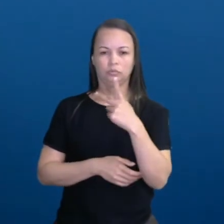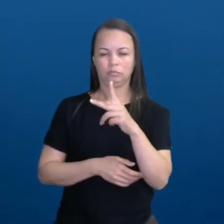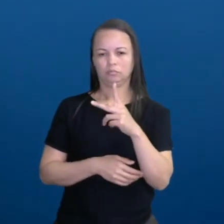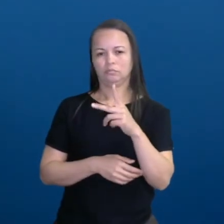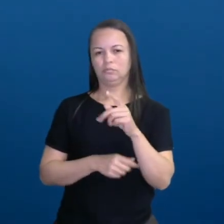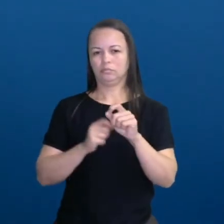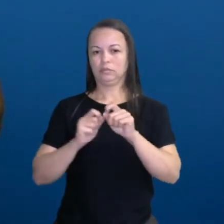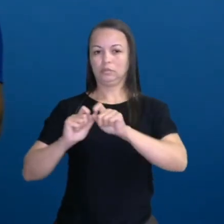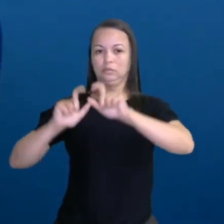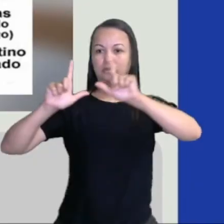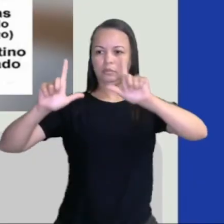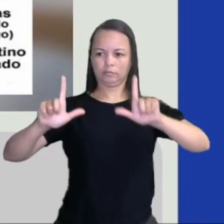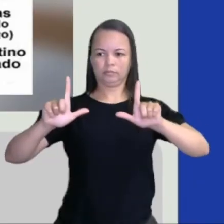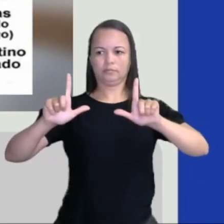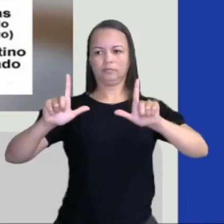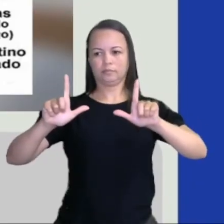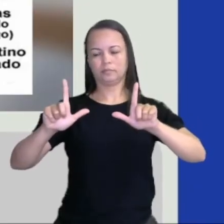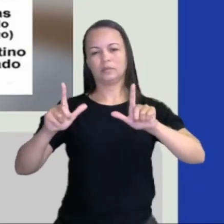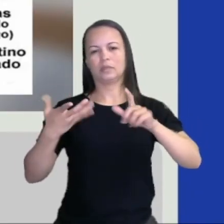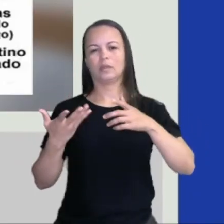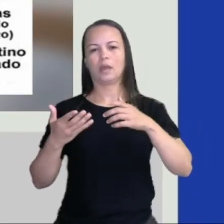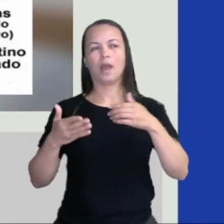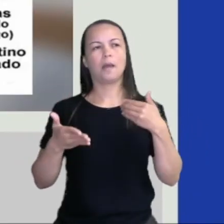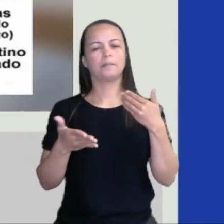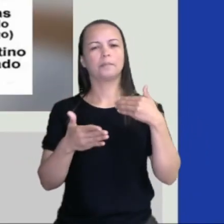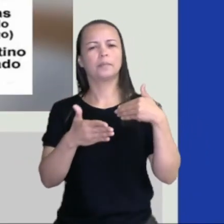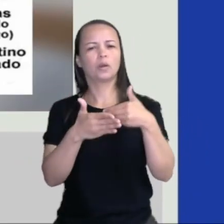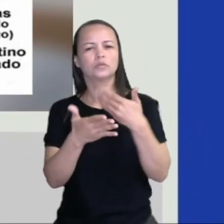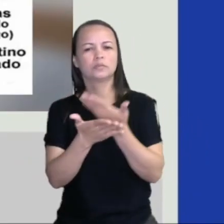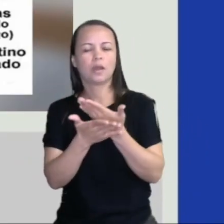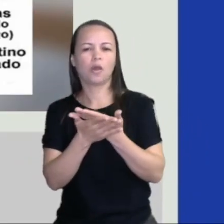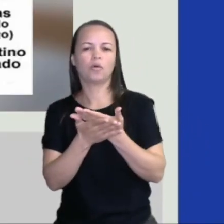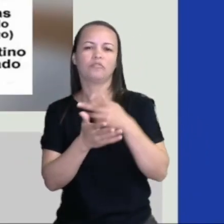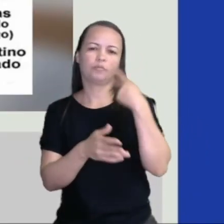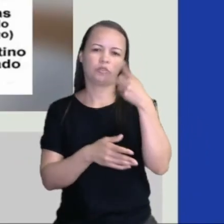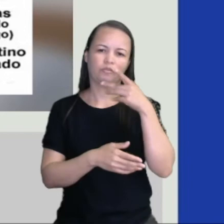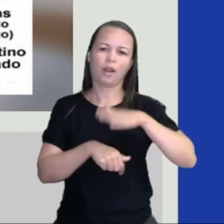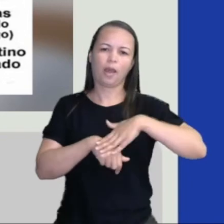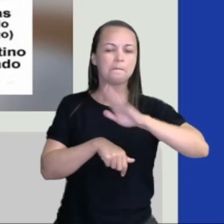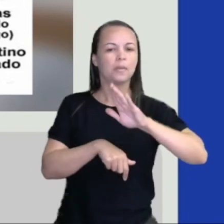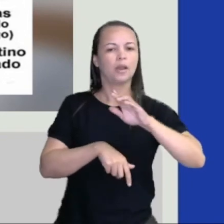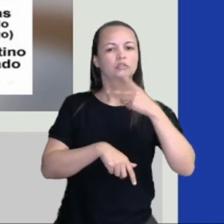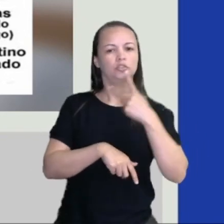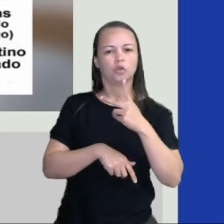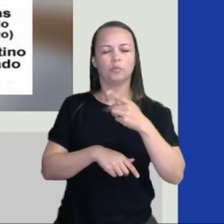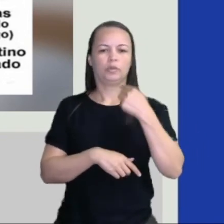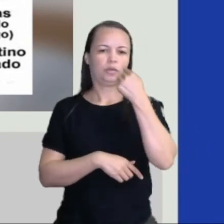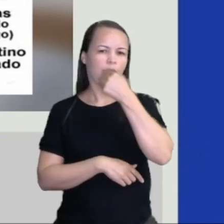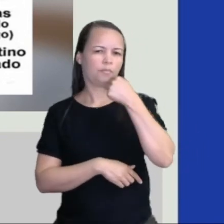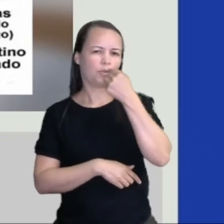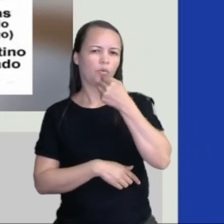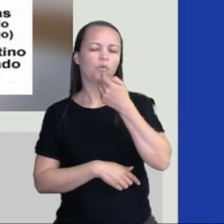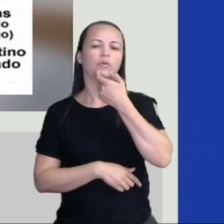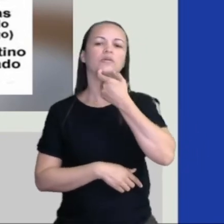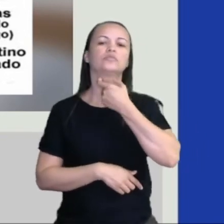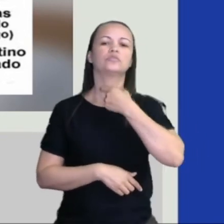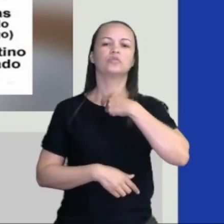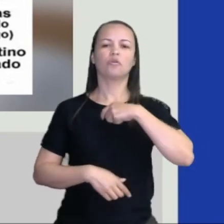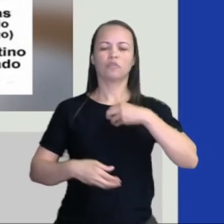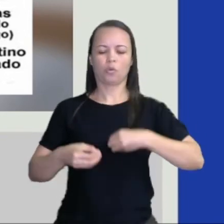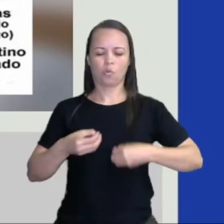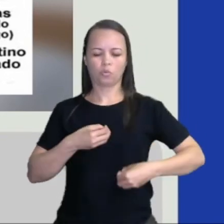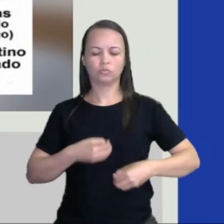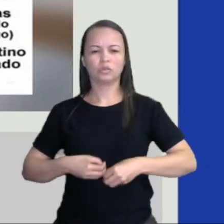produção abrir essa imagem, porque na nossa próxima aula a gente vai falar isso com mais propriedade, né? Falar sobre a boca, sobre o esôfago, sobre o